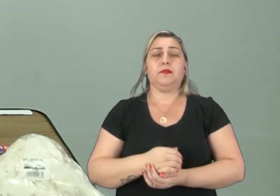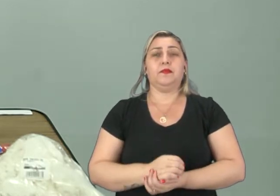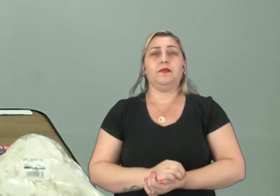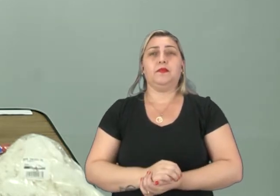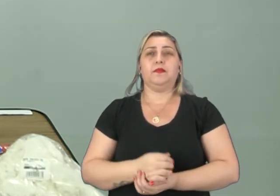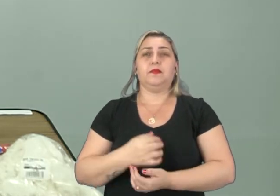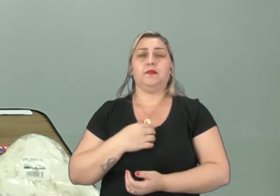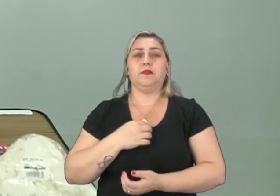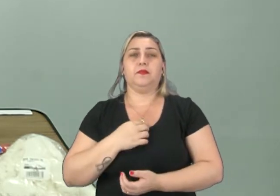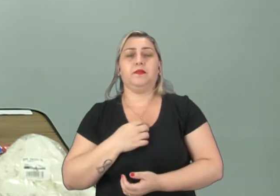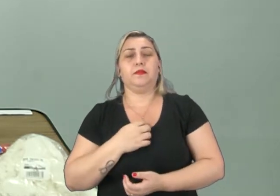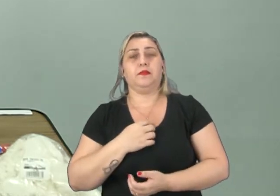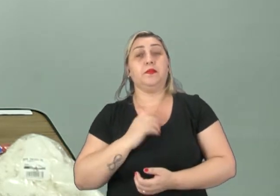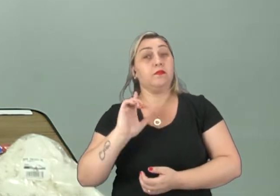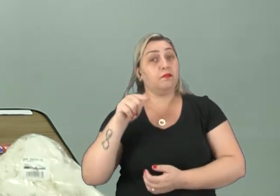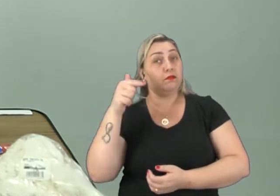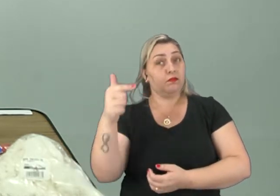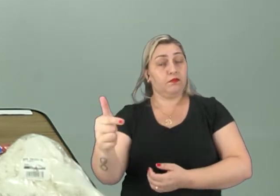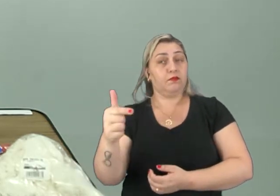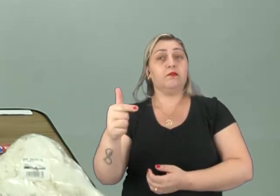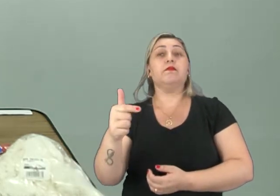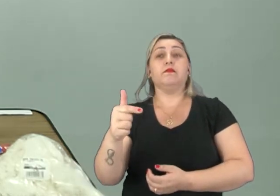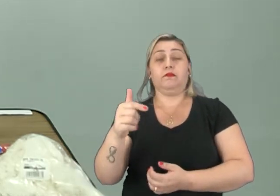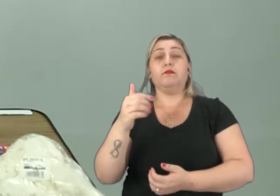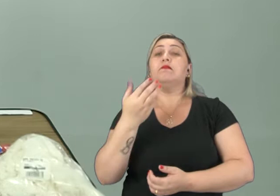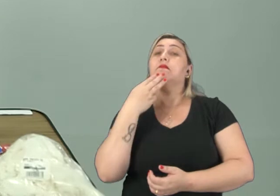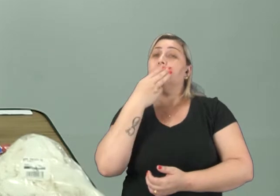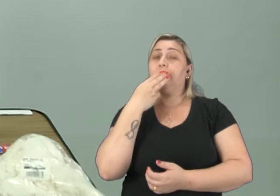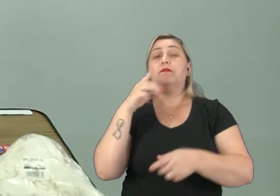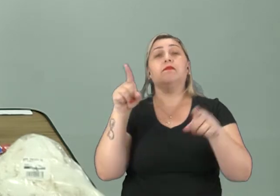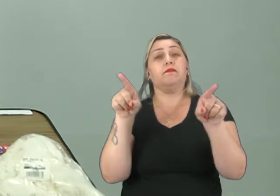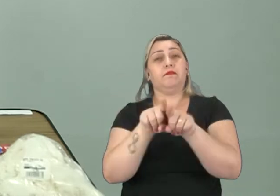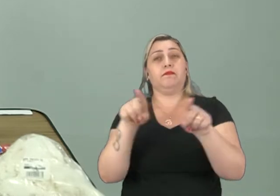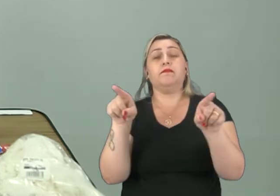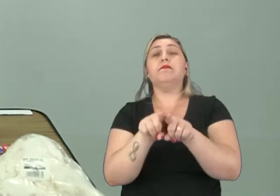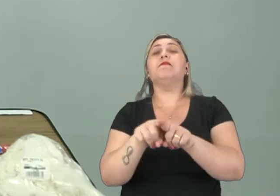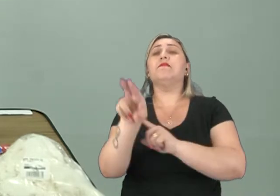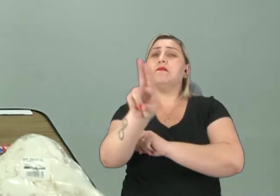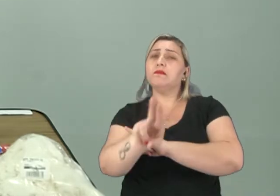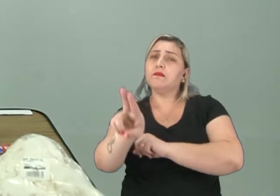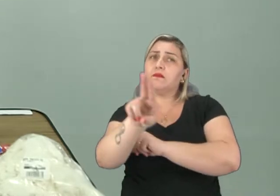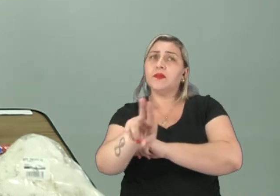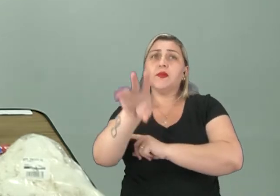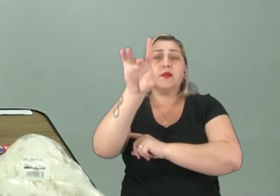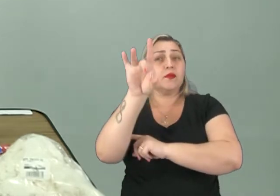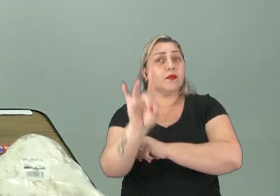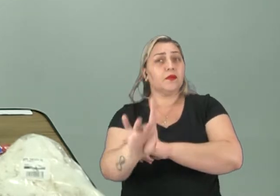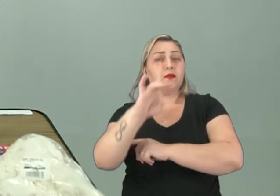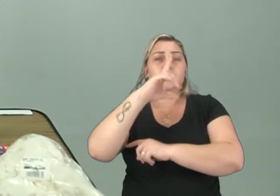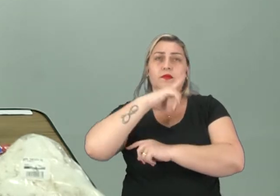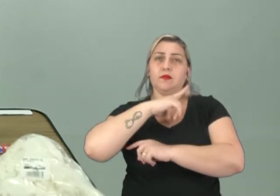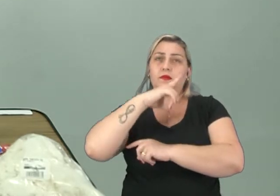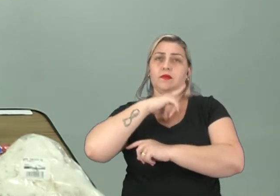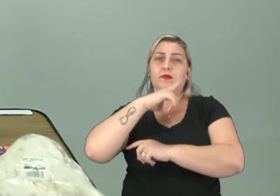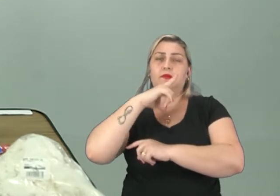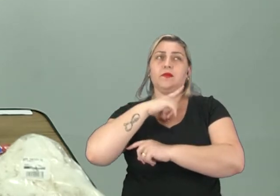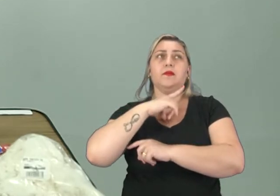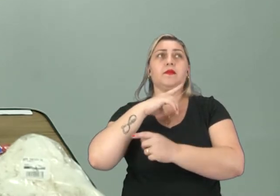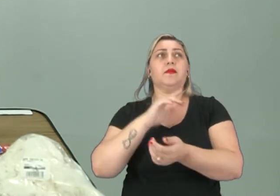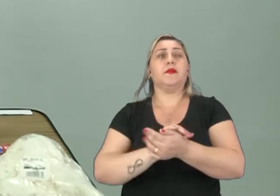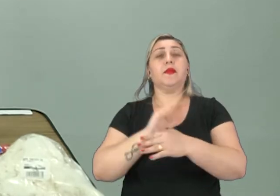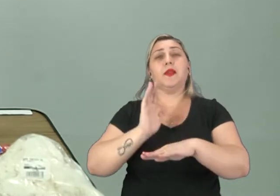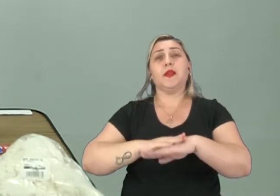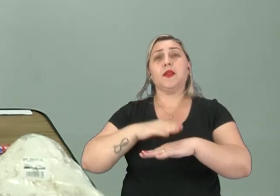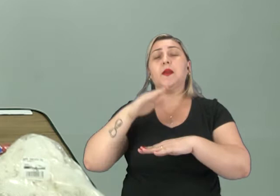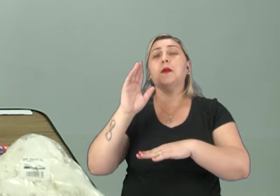pode escolher, né, um outro tipo de açúcar que também ele é bem consumido, só que ele tem, como eu posso dizer, ele tem